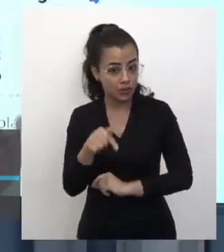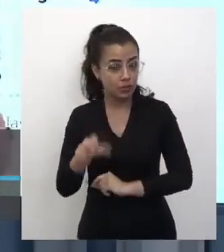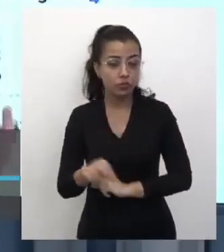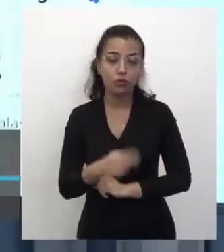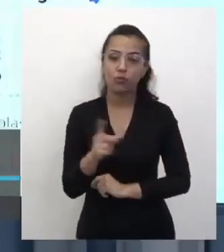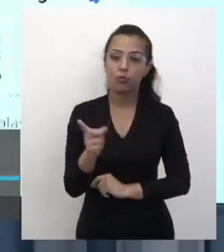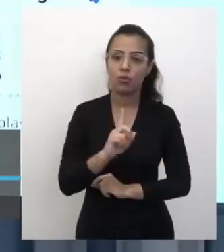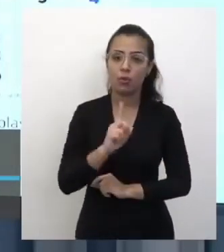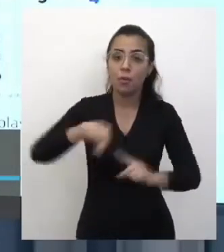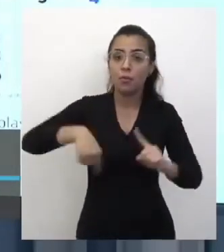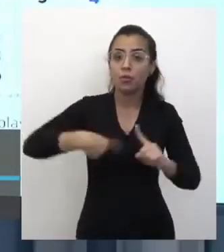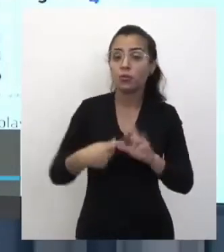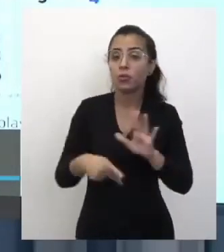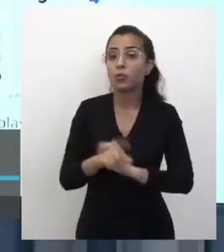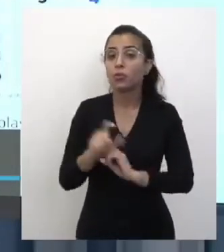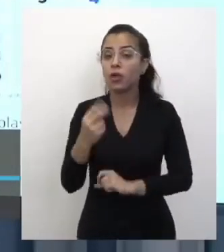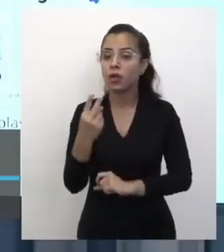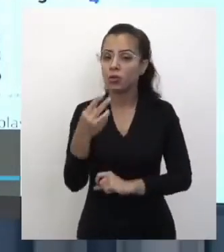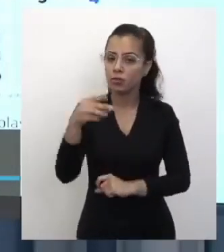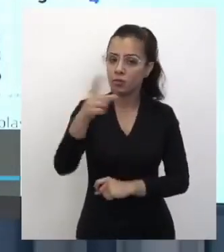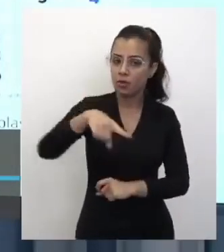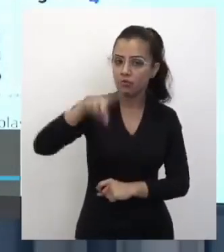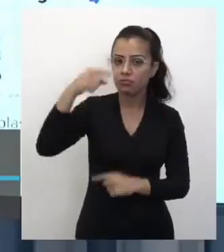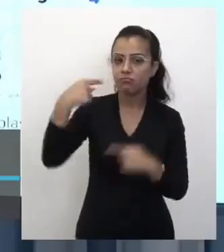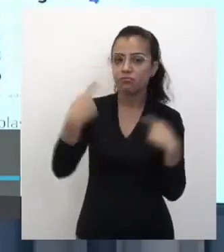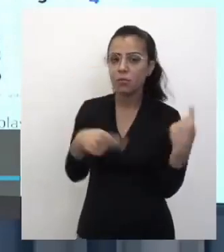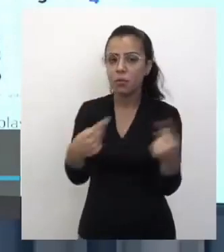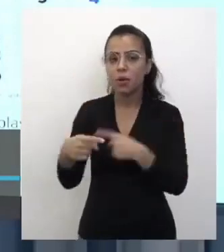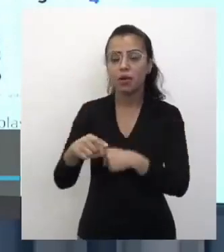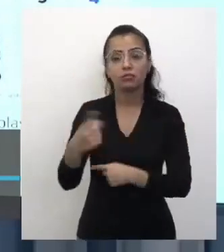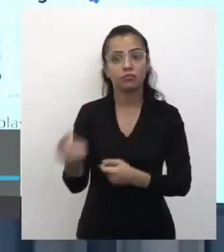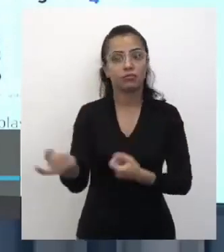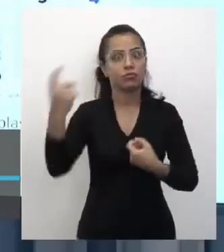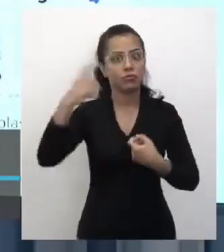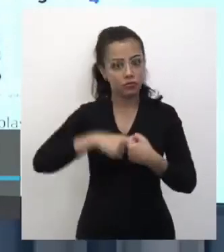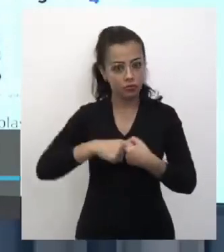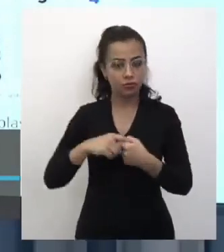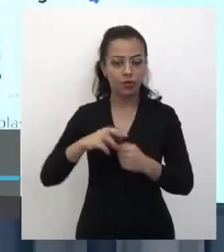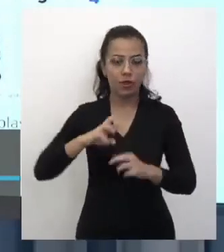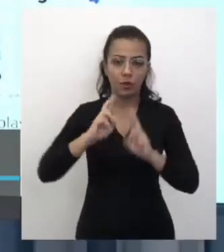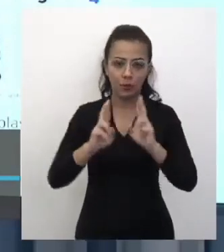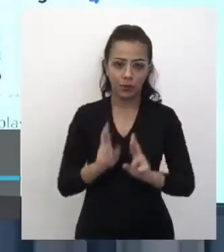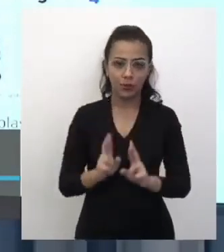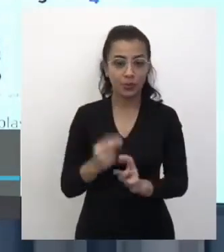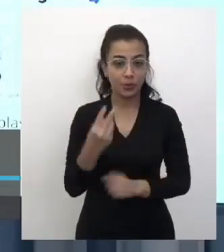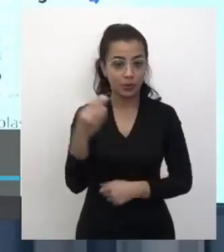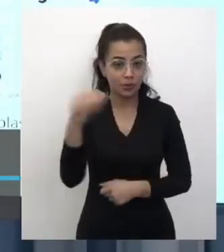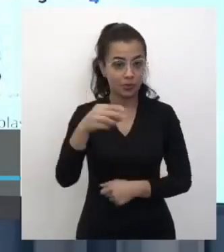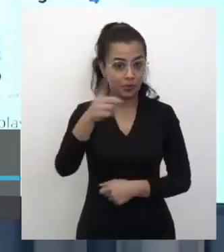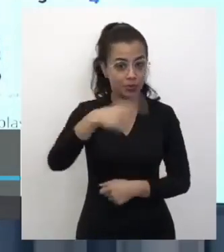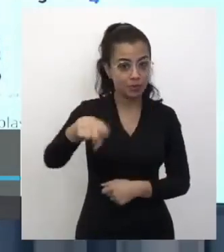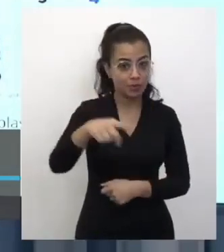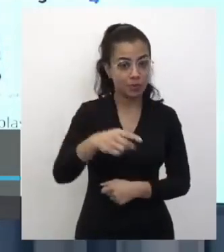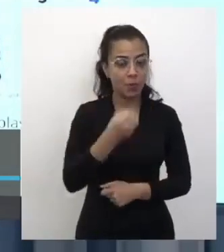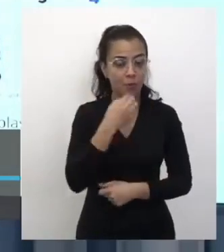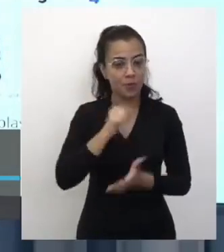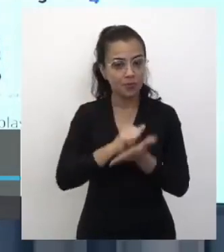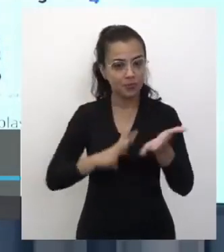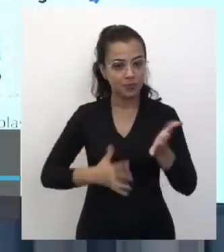quê? Então aí eu vou dar 2 minutinhos para vocês discutirem, que a gente vai voltar aqui, vai responder essa. Então 2 minutinhos, bom